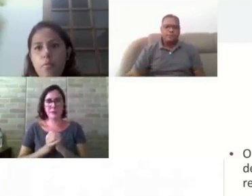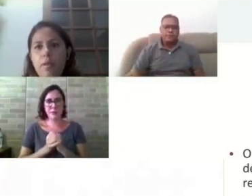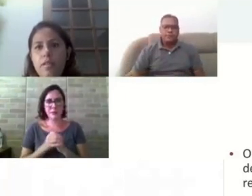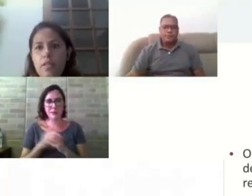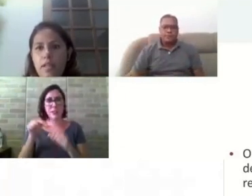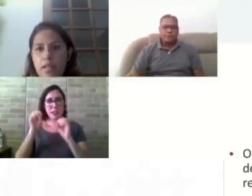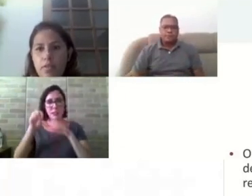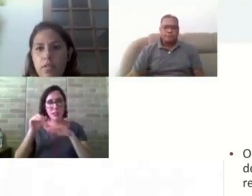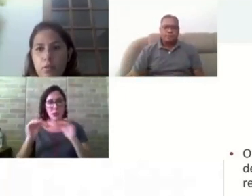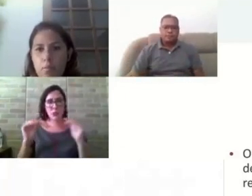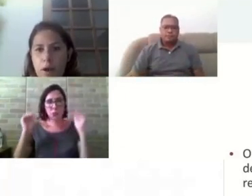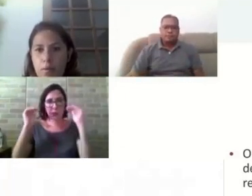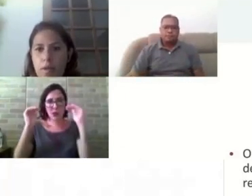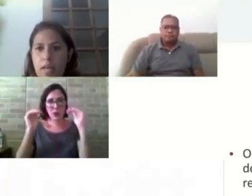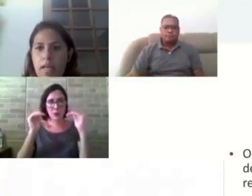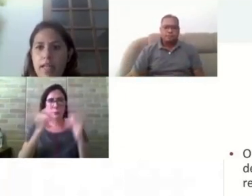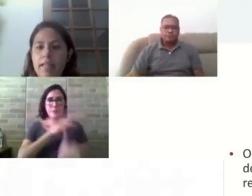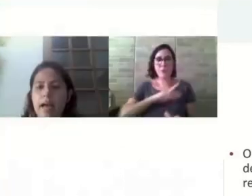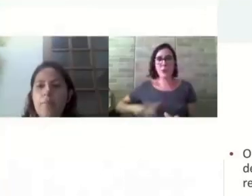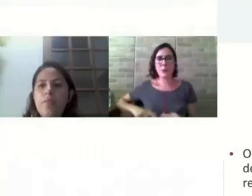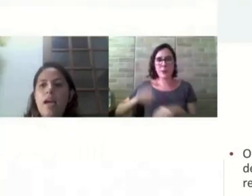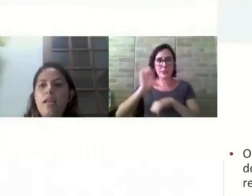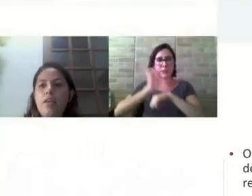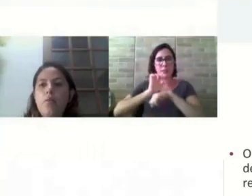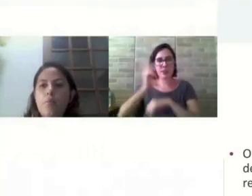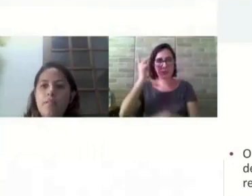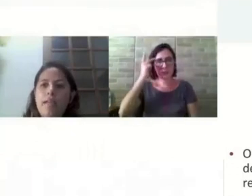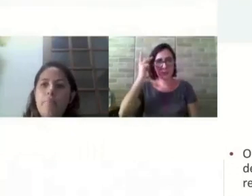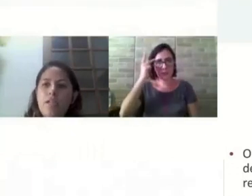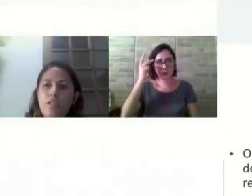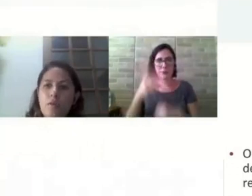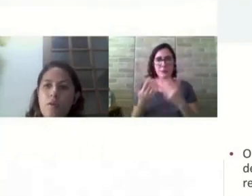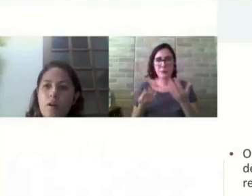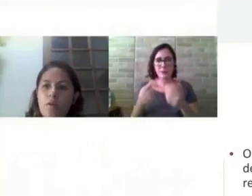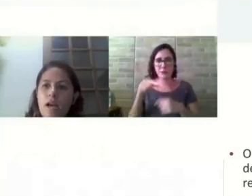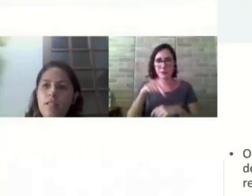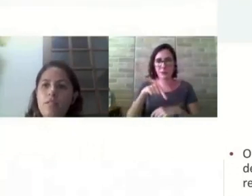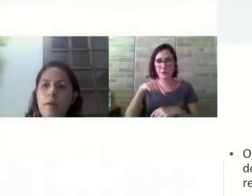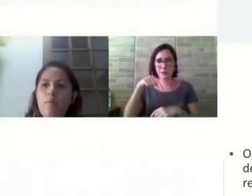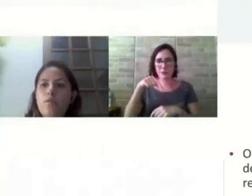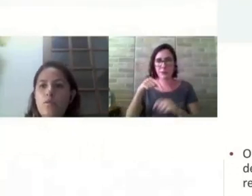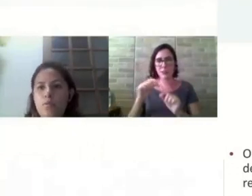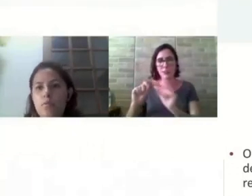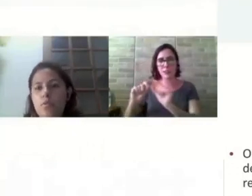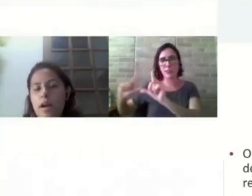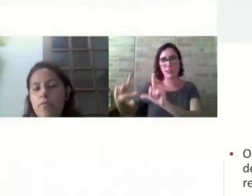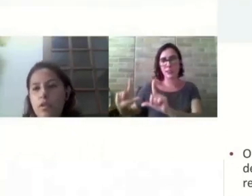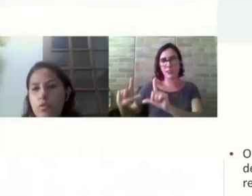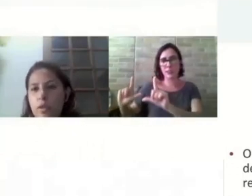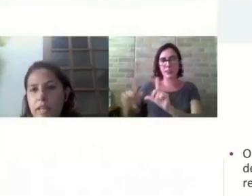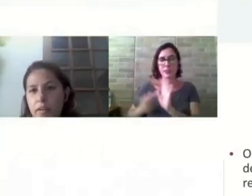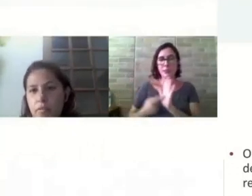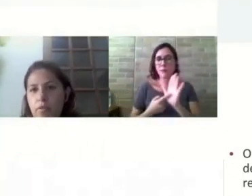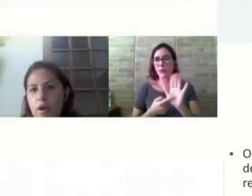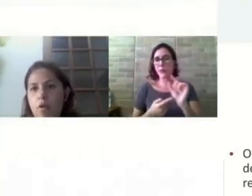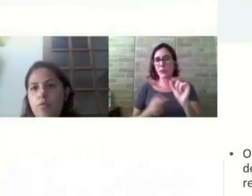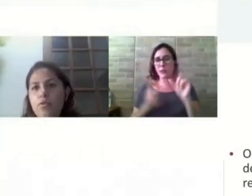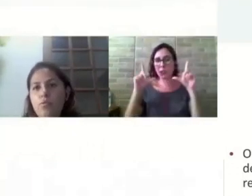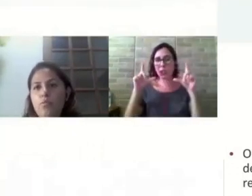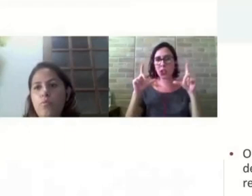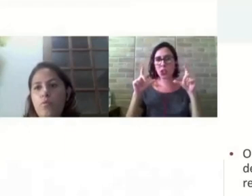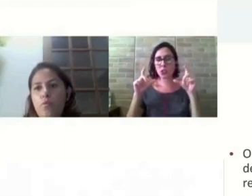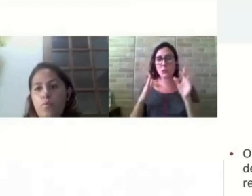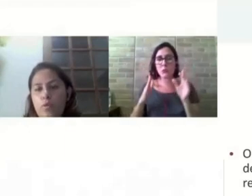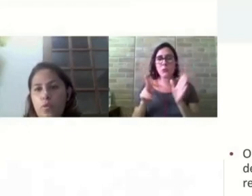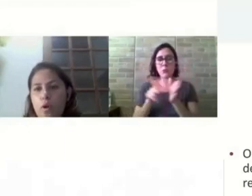público do estado de São Paulo, tá? Aqui na imagem ao lado, né? Eu mostro a foto do livro, onde